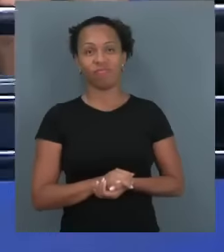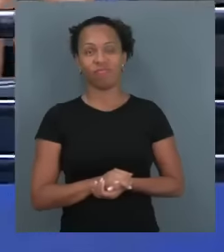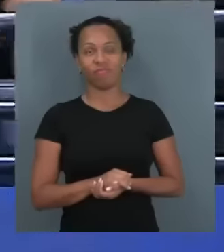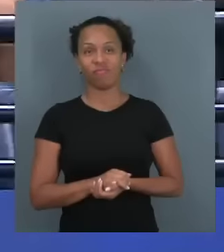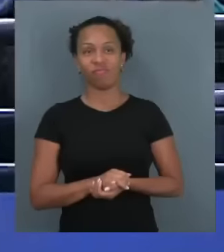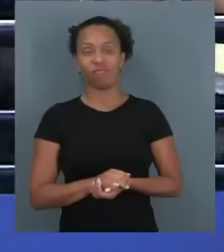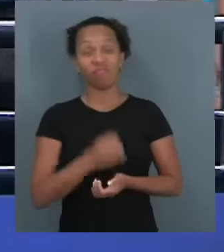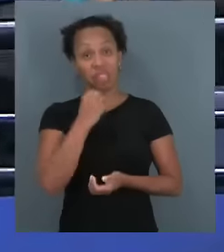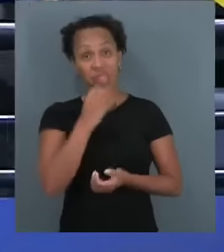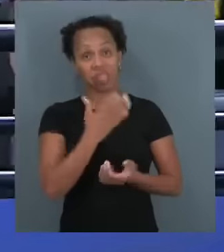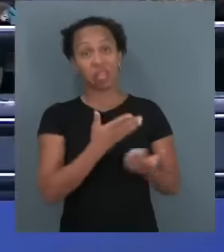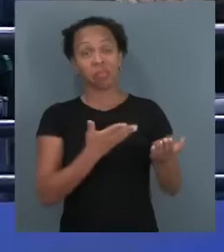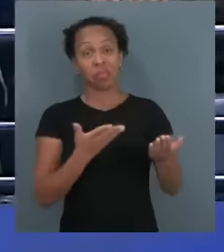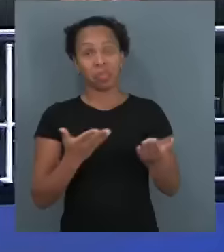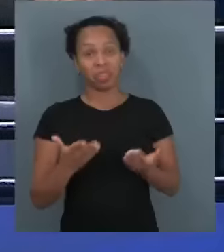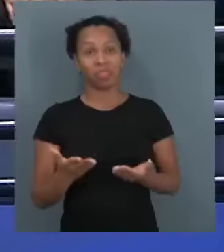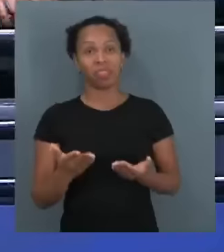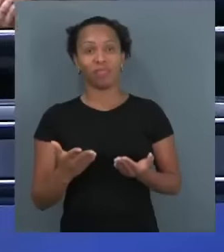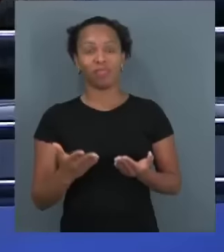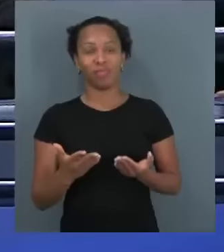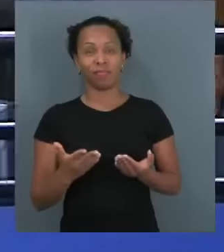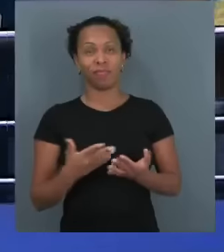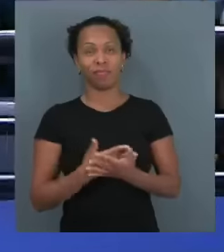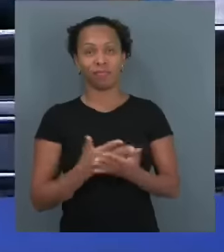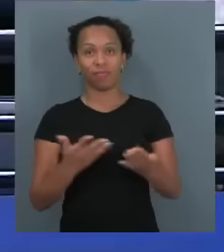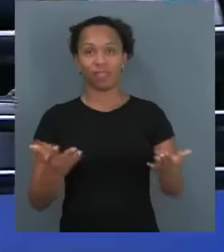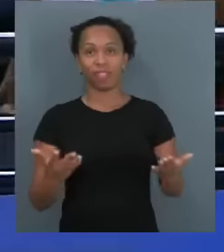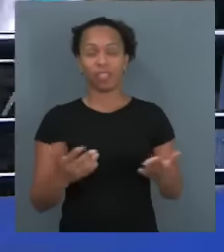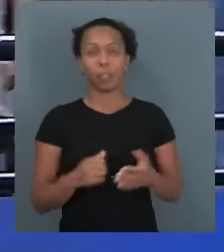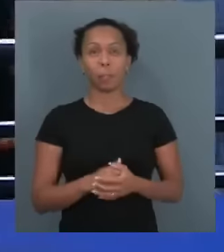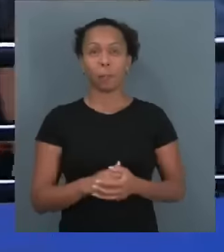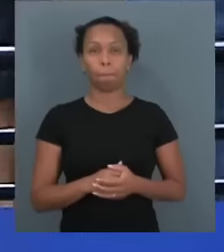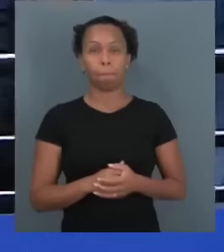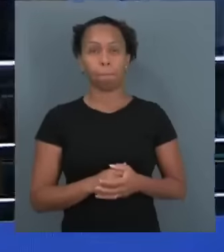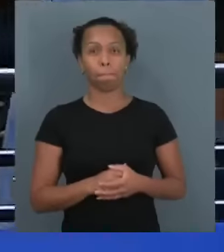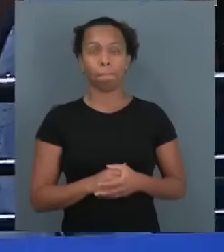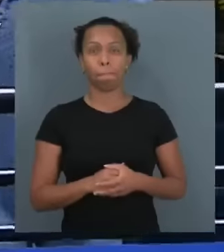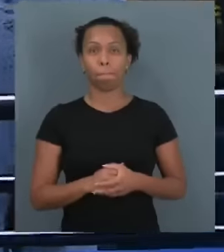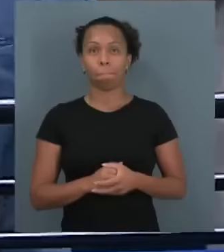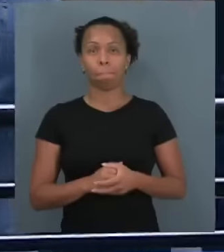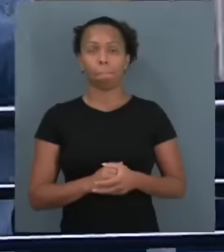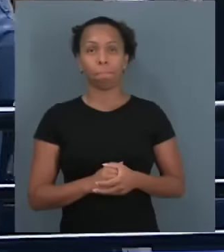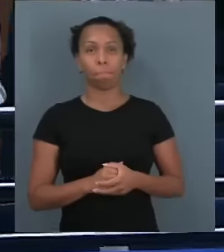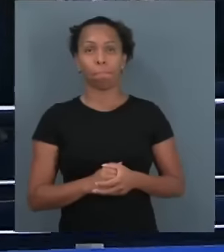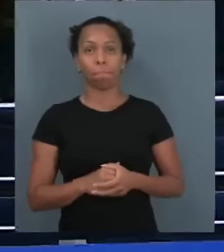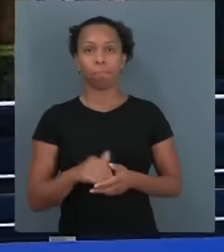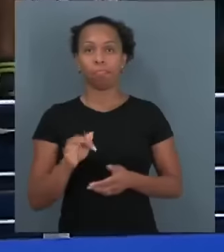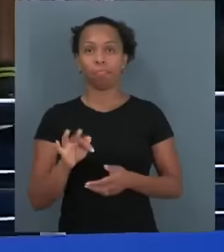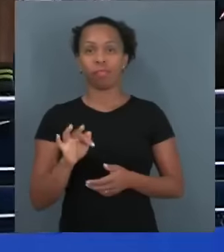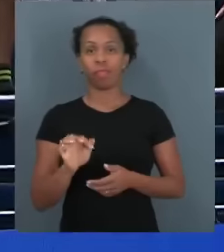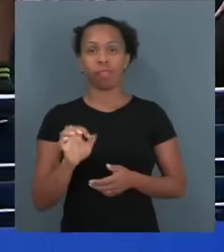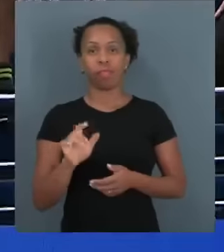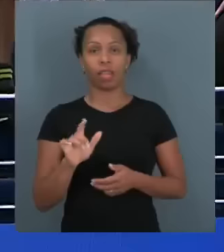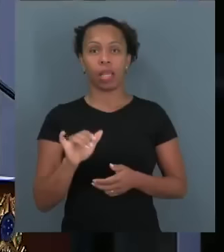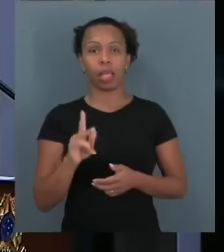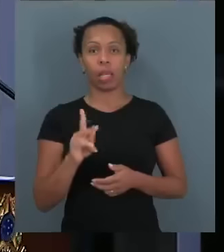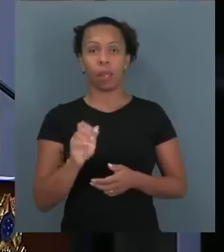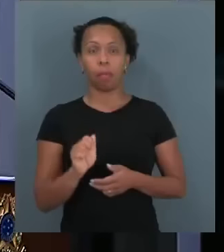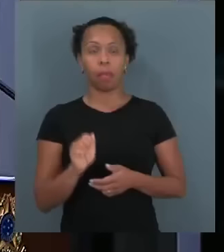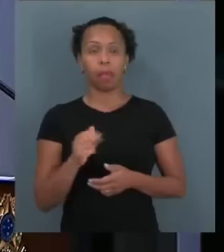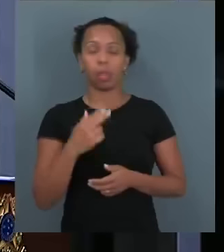Sejam bem-vindas, bem-vindos todos vocês. Felipe Martins não pode ver a filha.